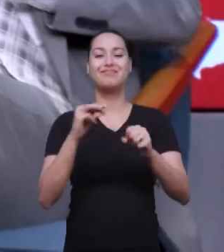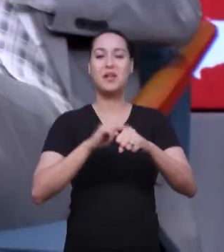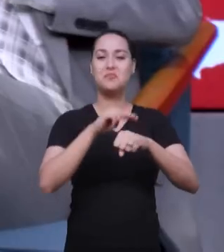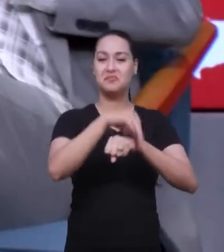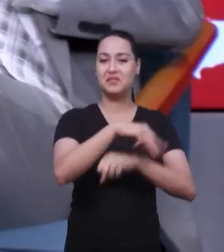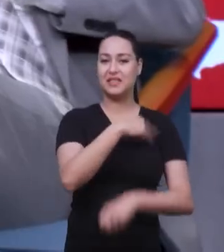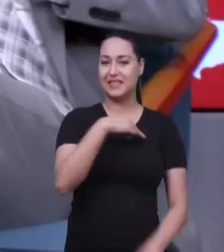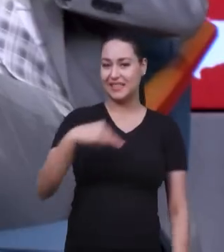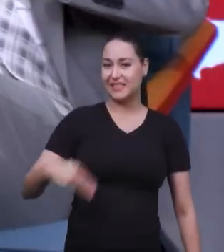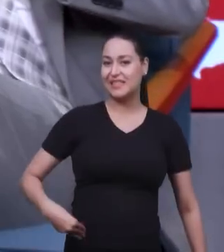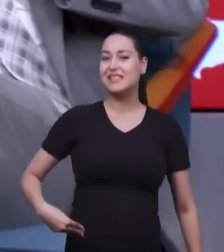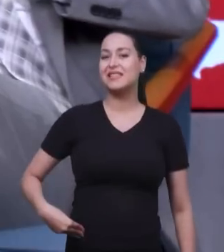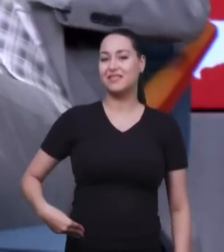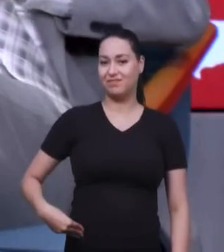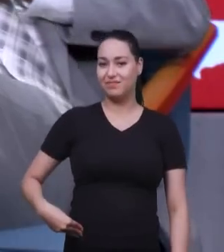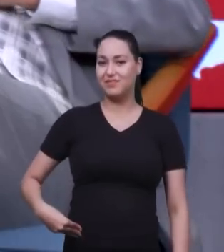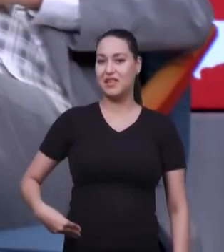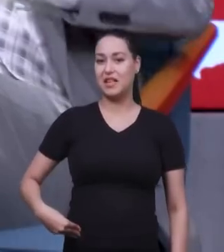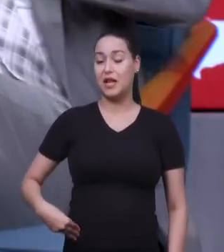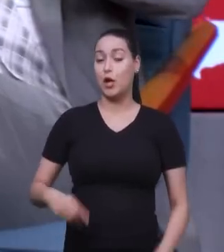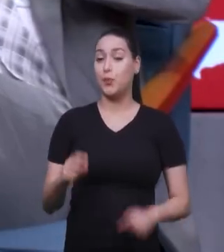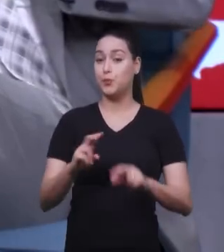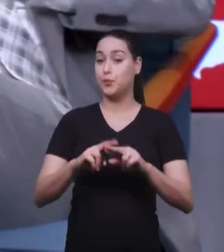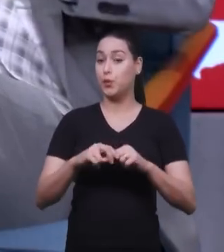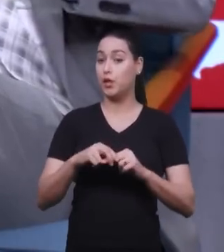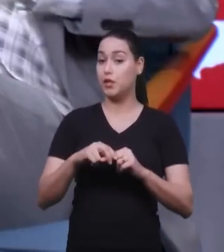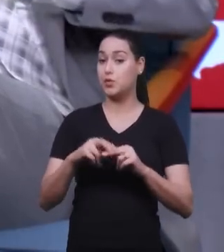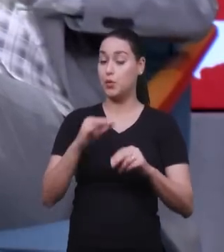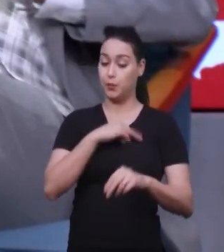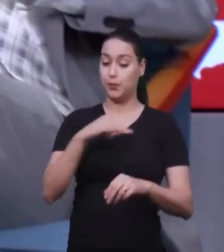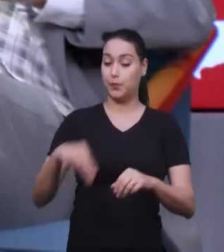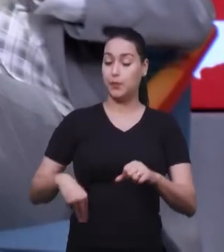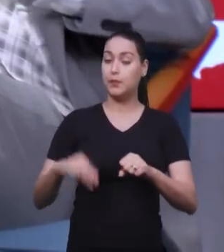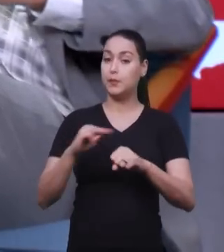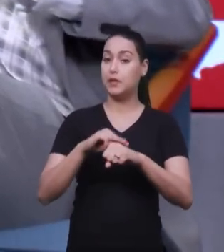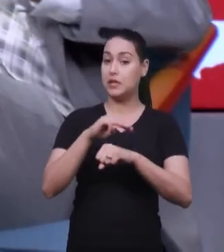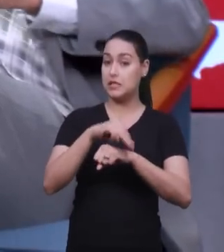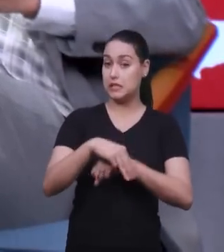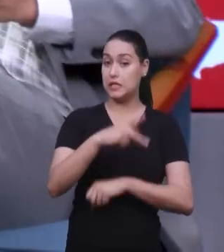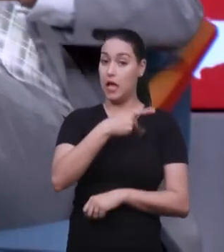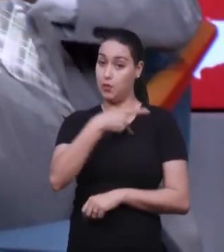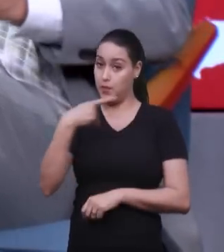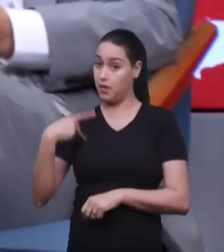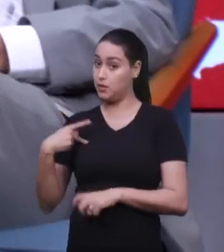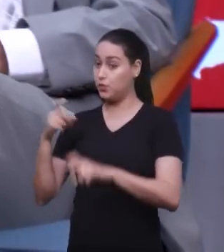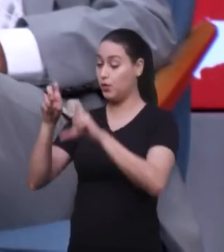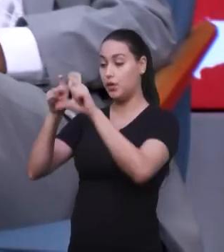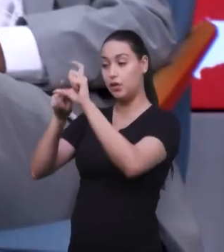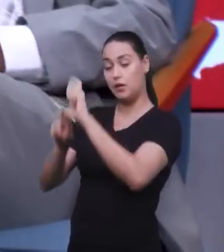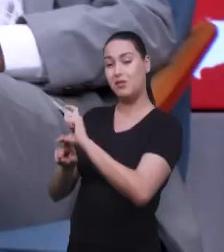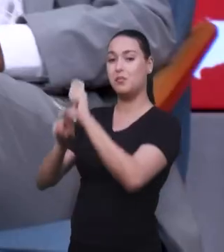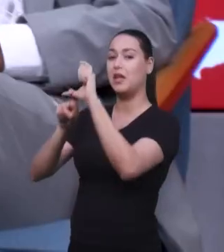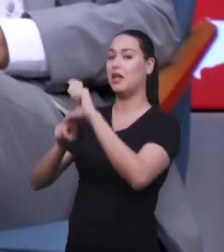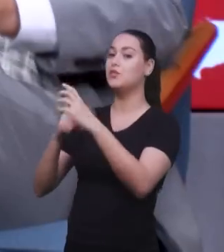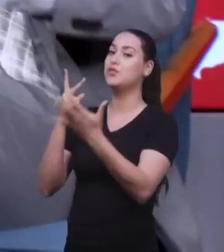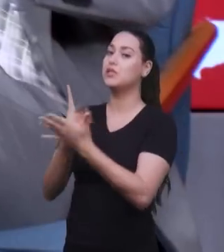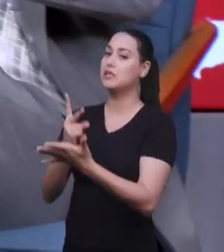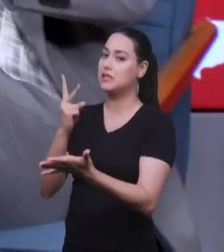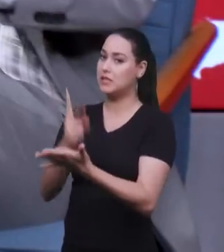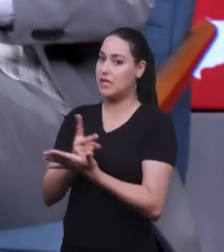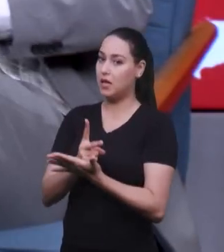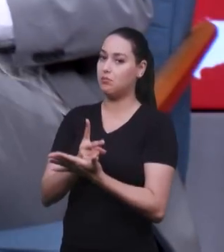sobre o ministério. O ministério é uma dependência contínua.